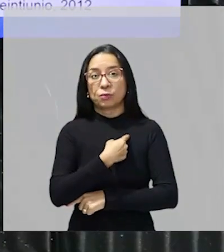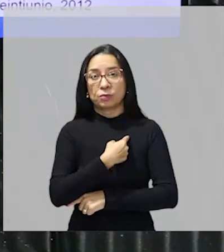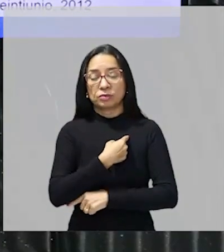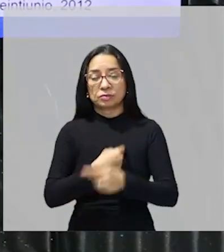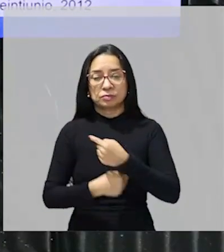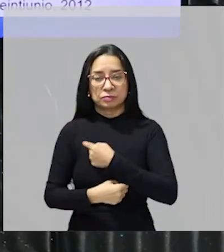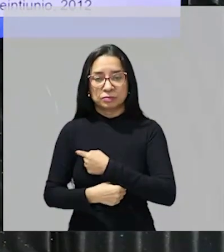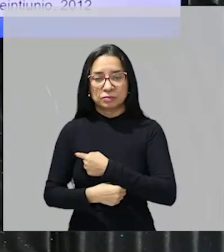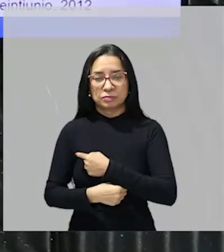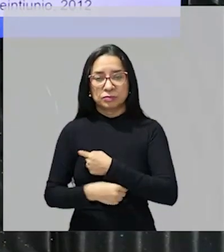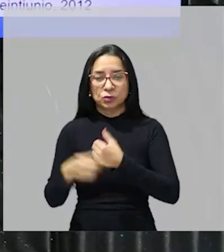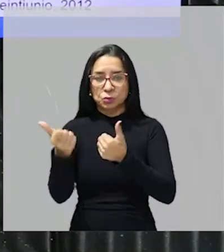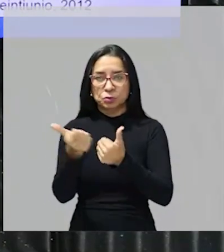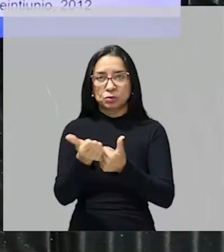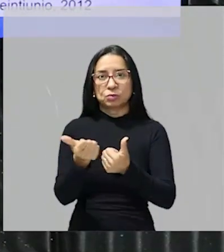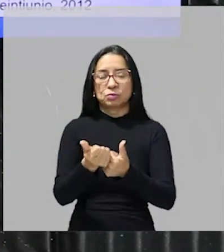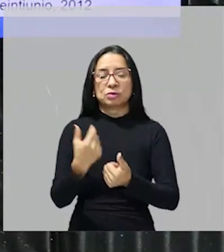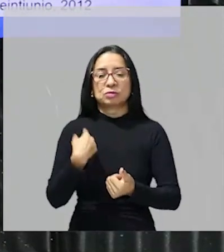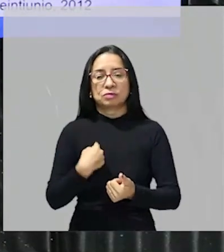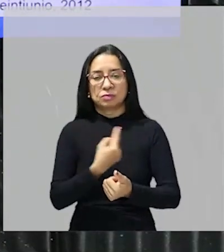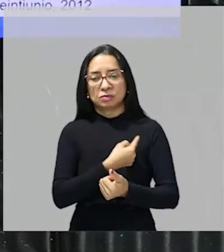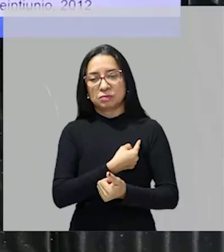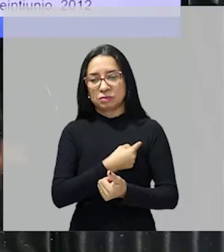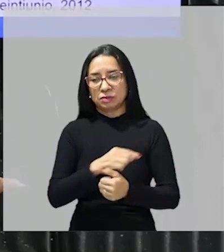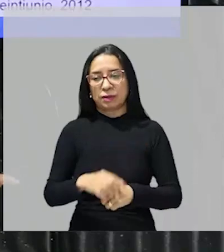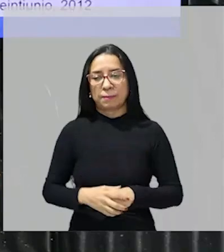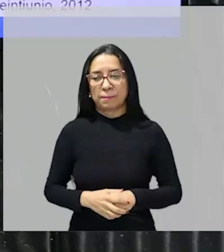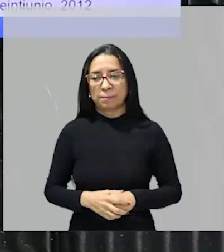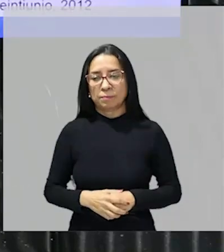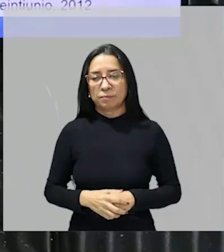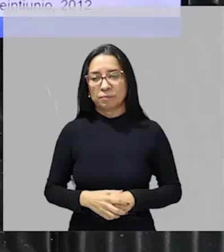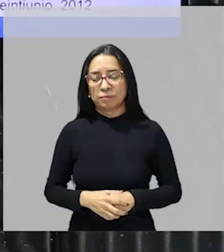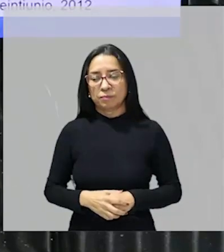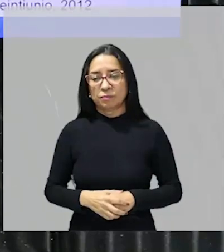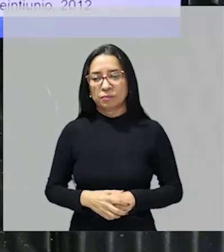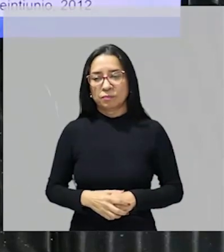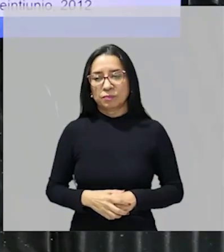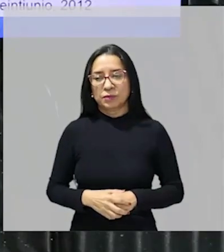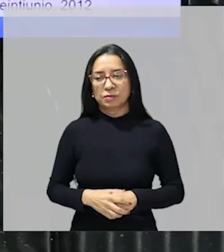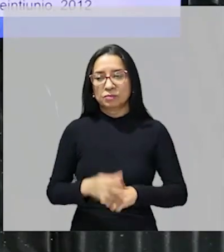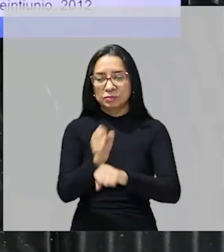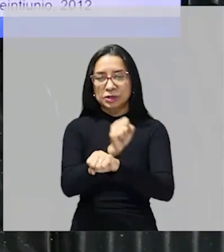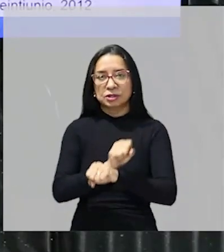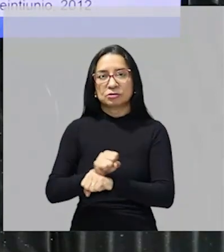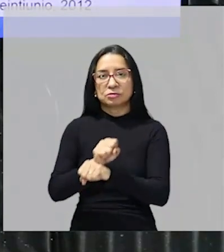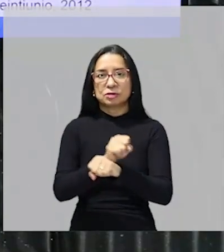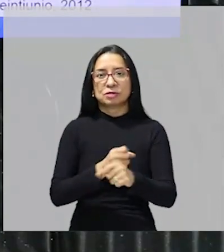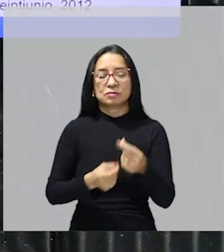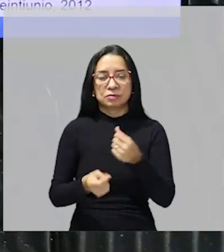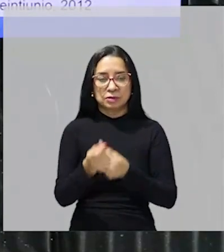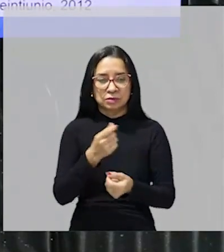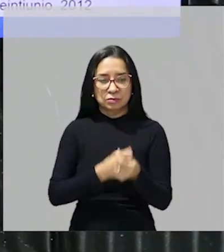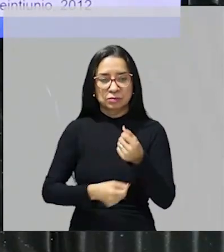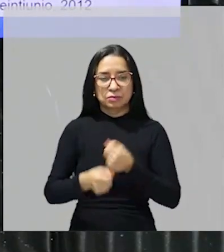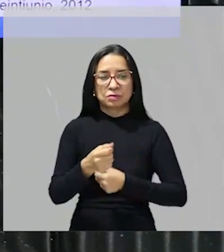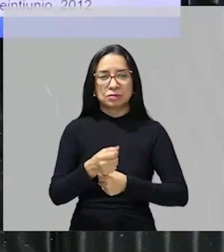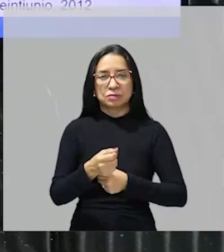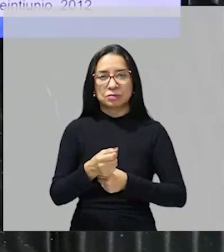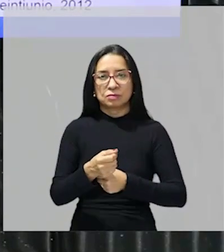decisões por nós, né? Somos escravos econômicos, né? Estou buscando meus